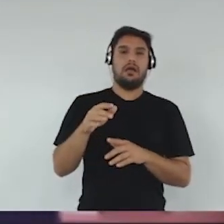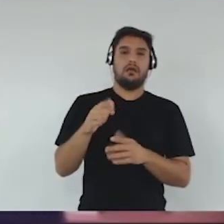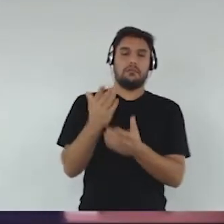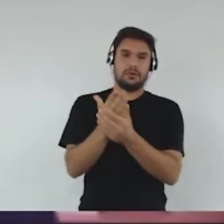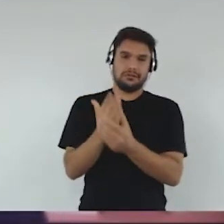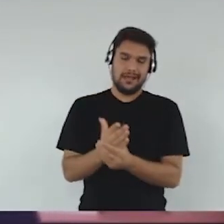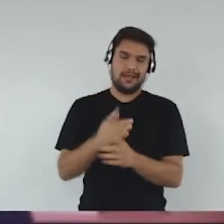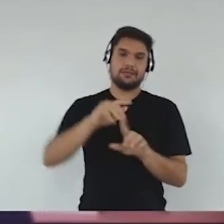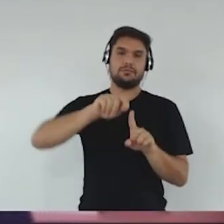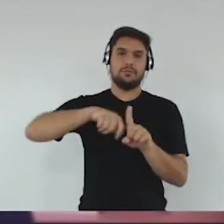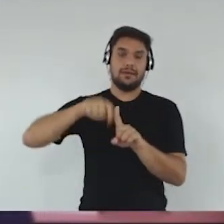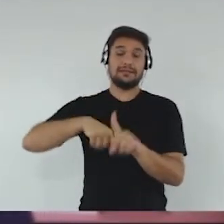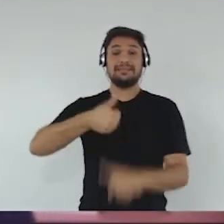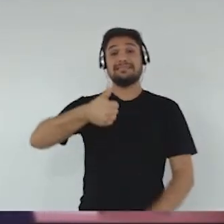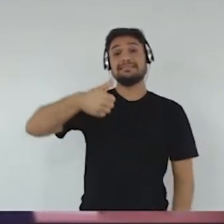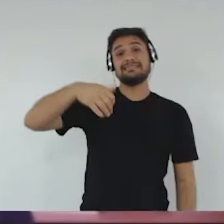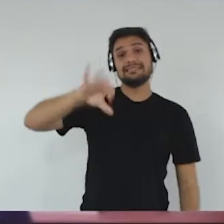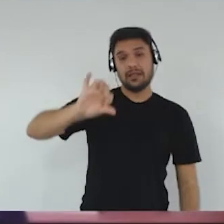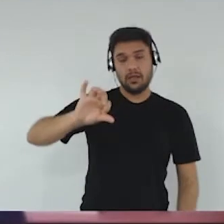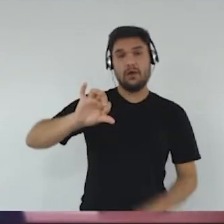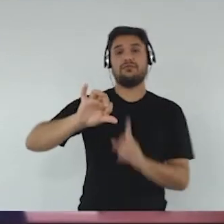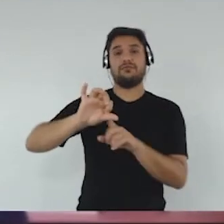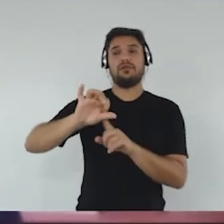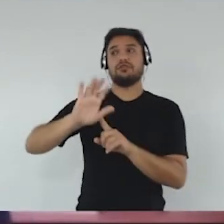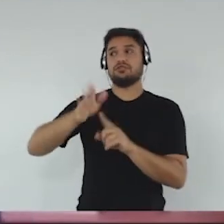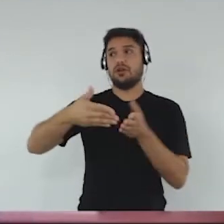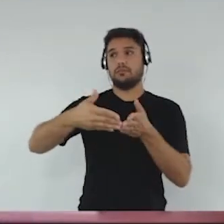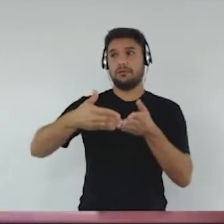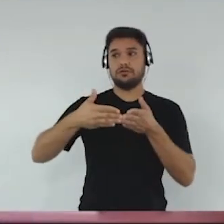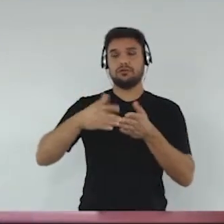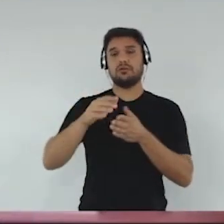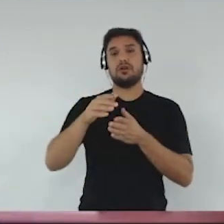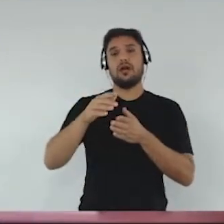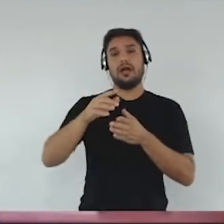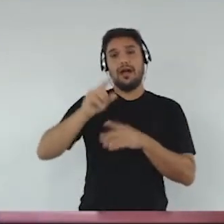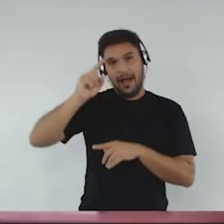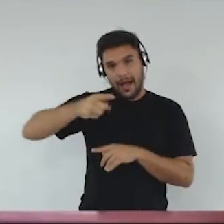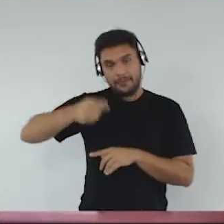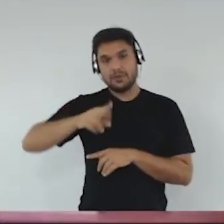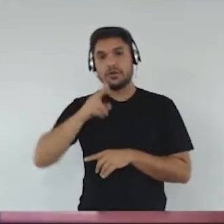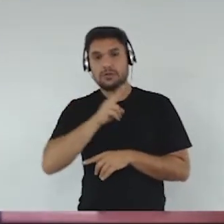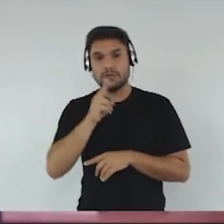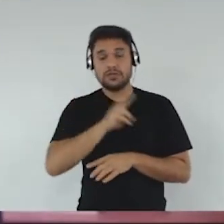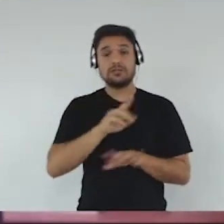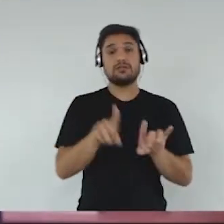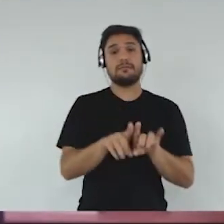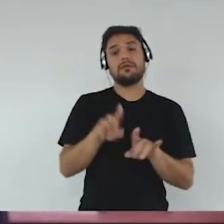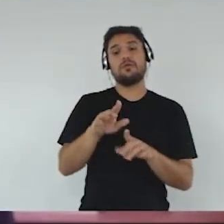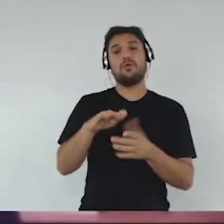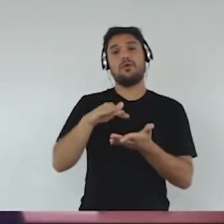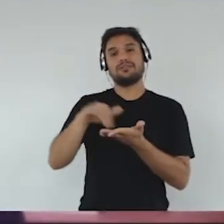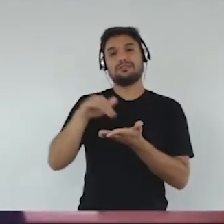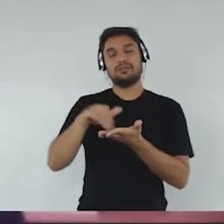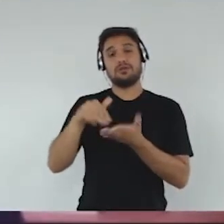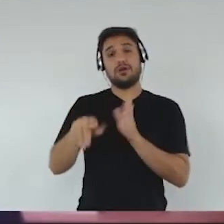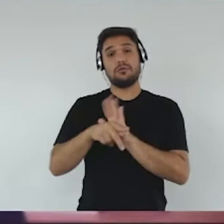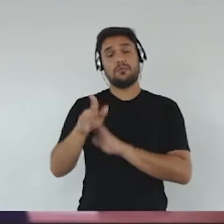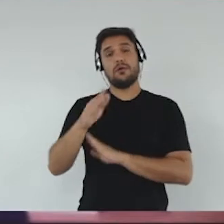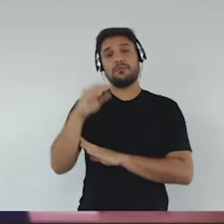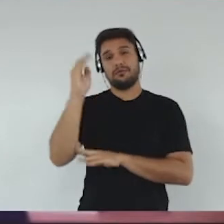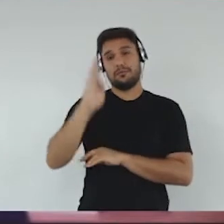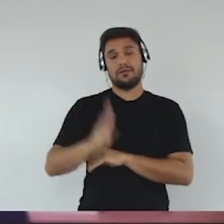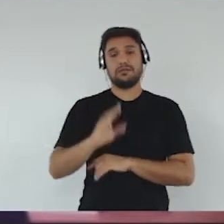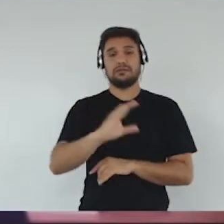sendo que 19 casos com requerimento de árbitros de emergência, e no escritório específico do Brasil da